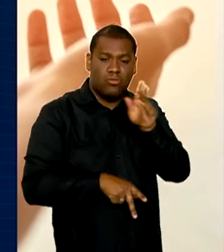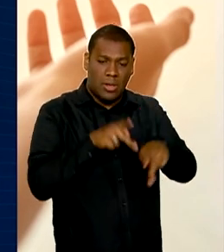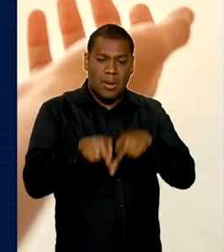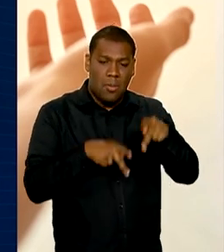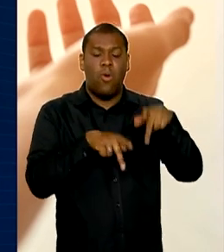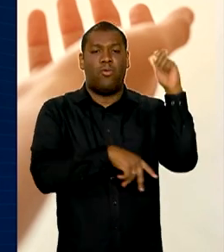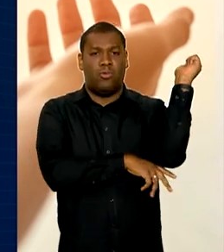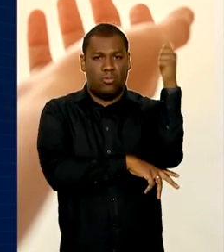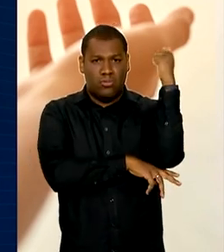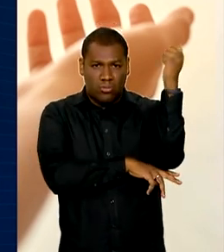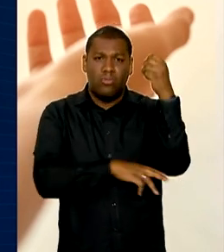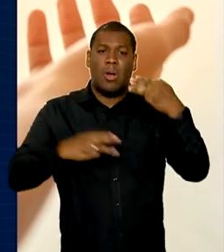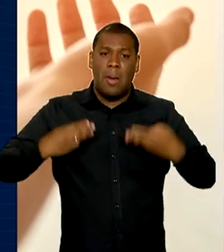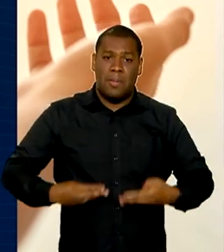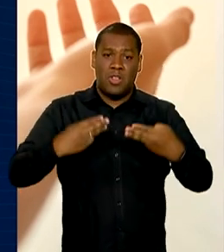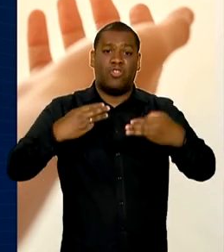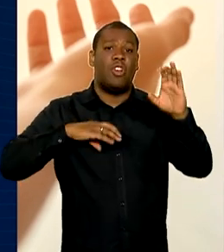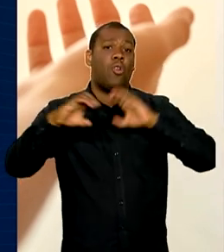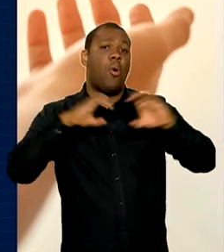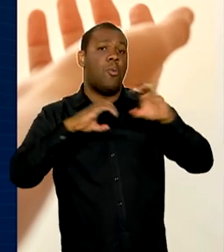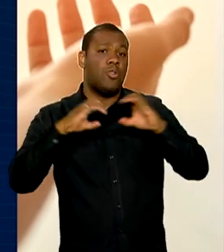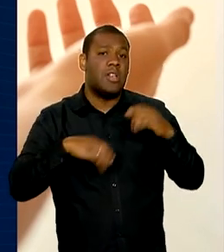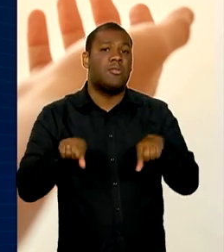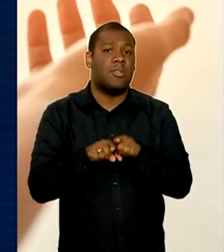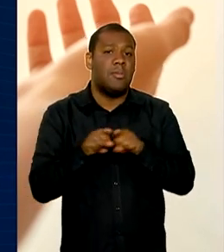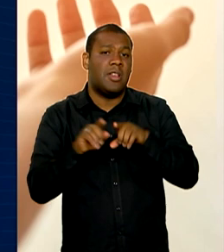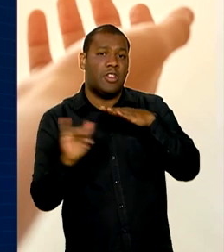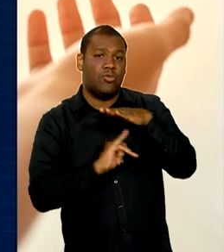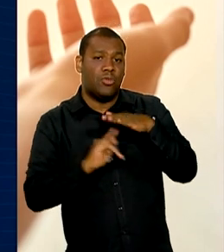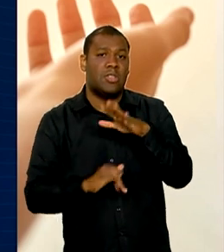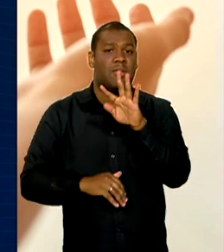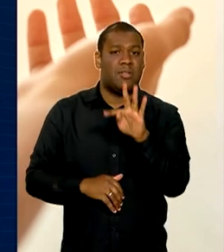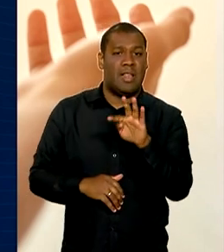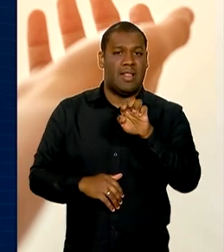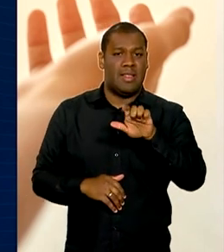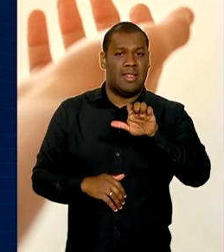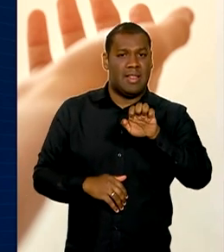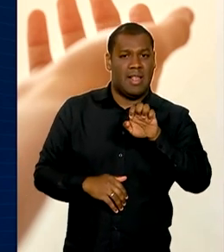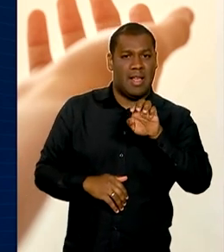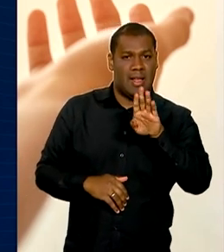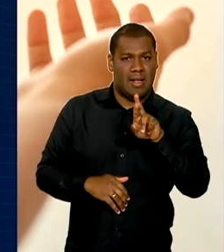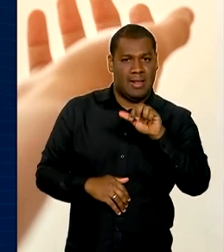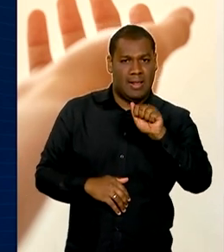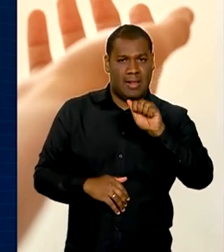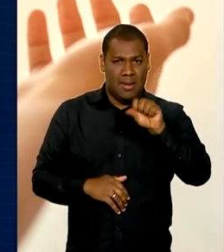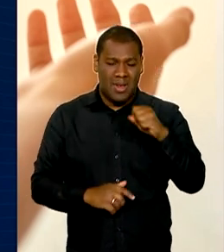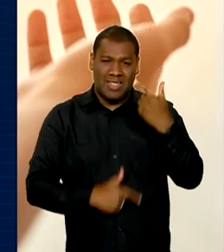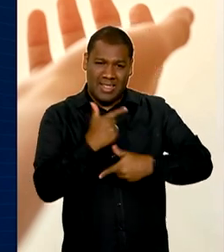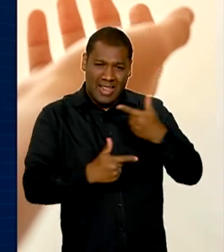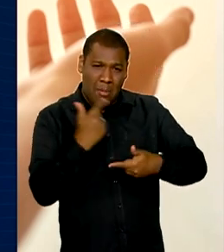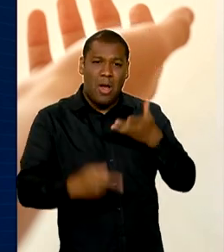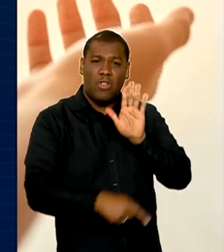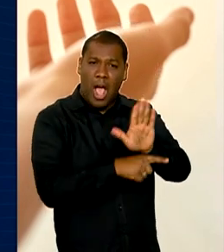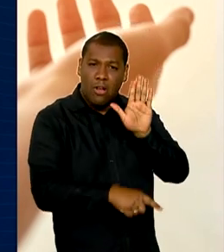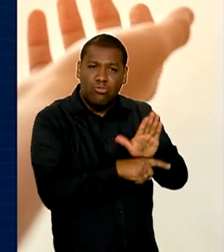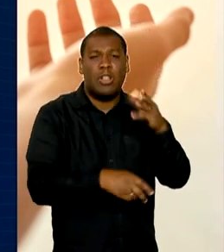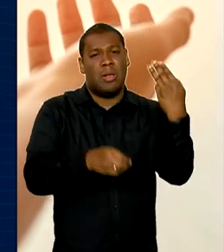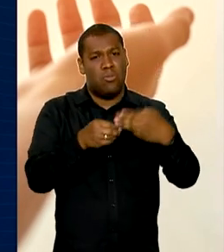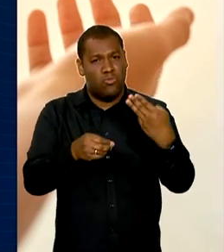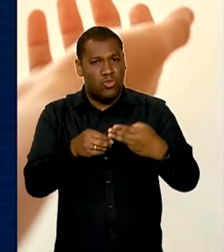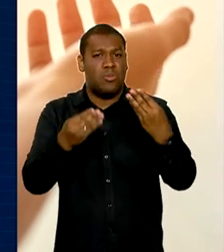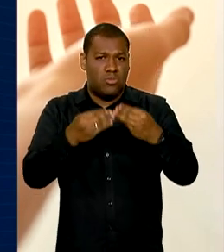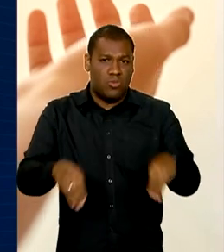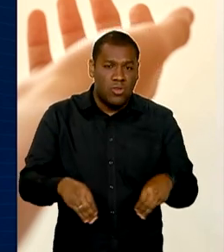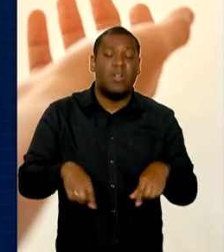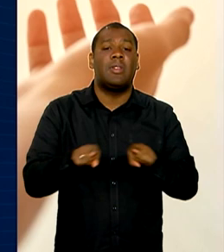Ministério das Comunicações e a Telebrás estão trabalhando para restabelecer a comunicação nos municípios afetados. Já o